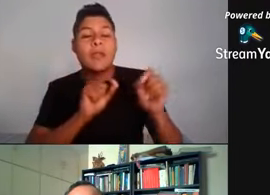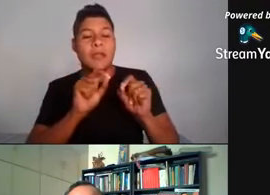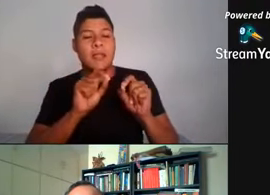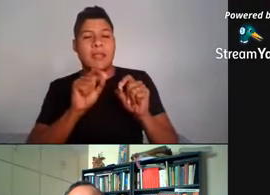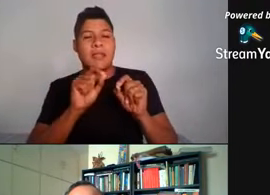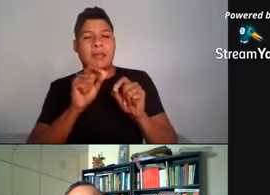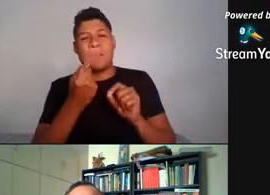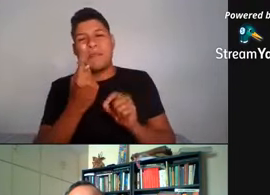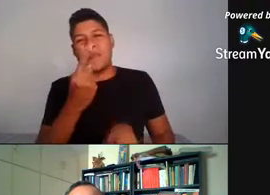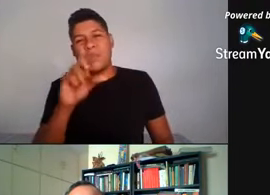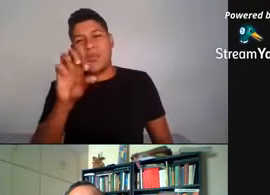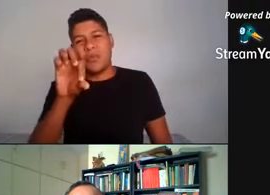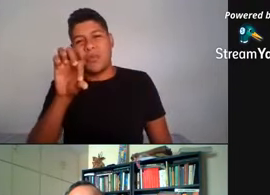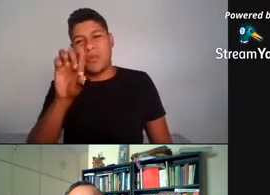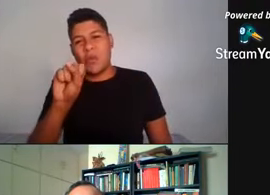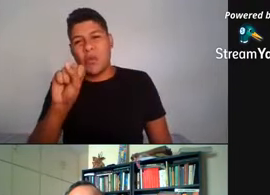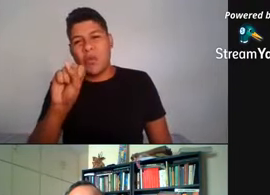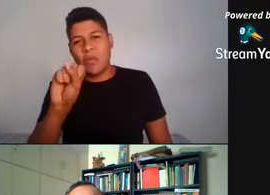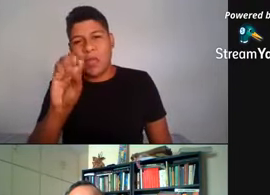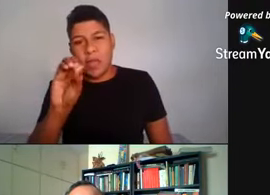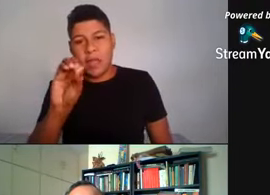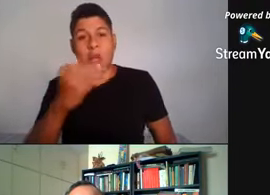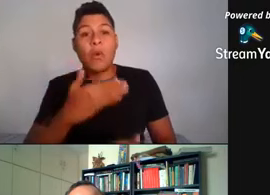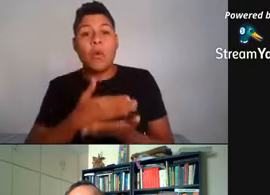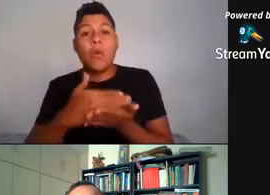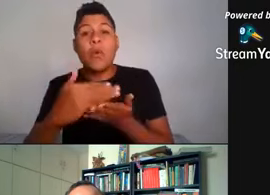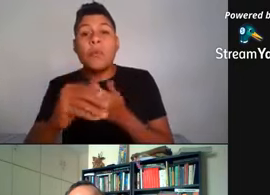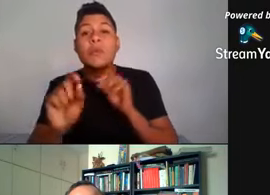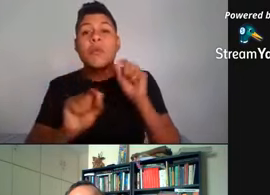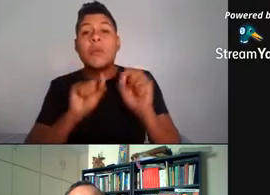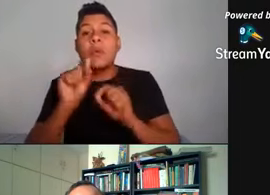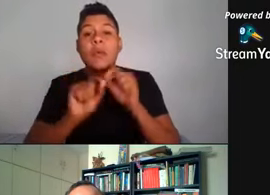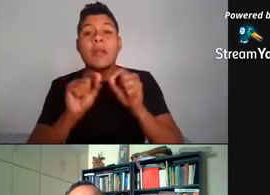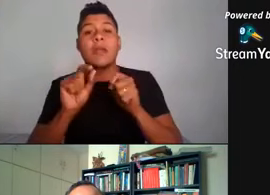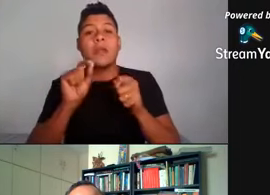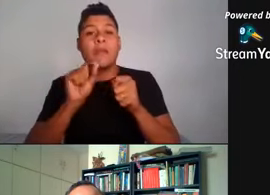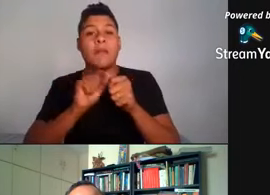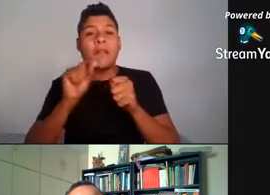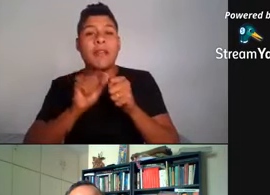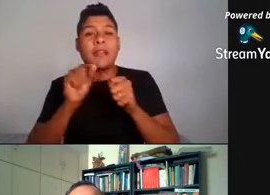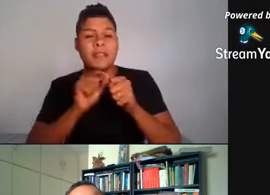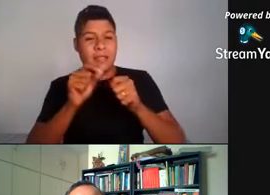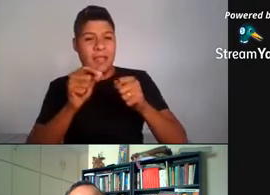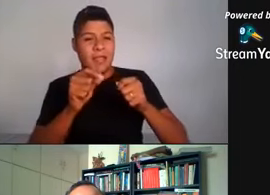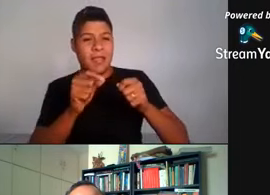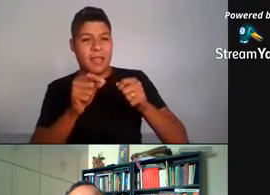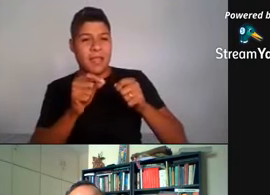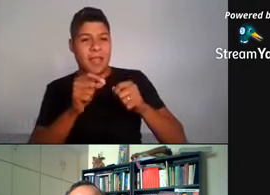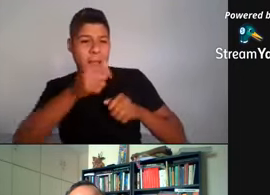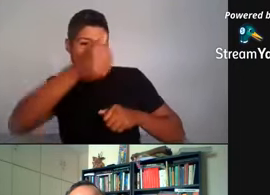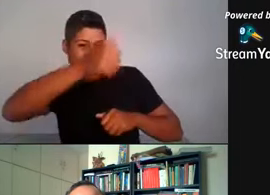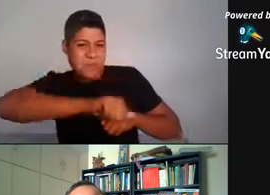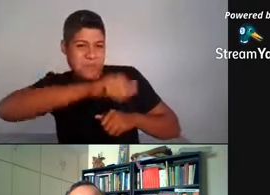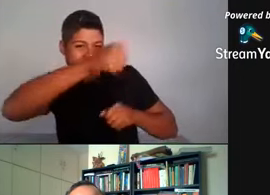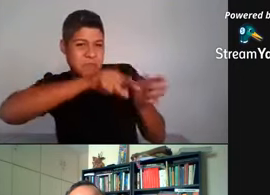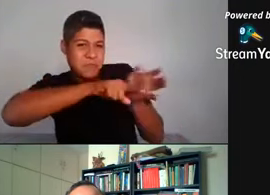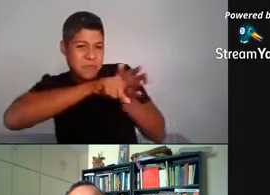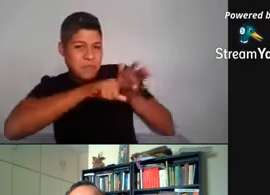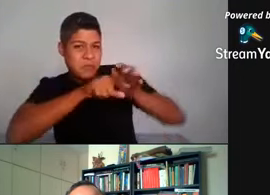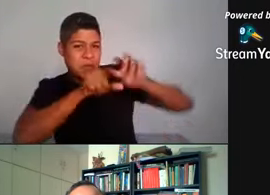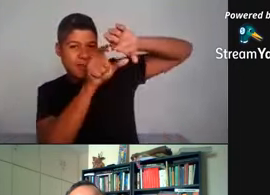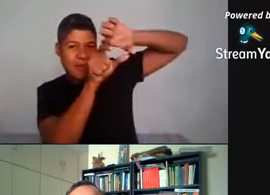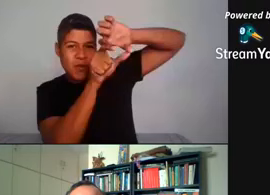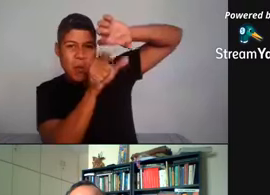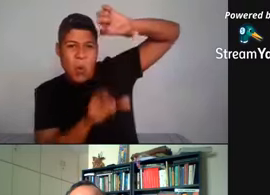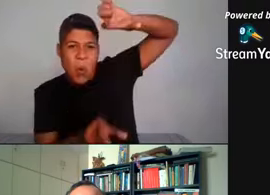80, quando eu comecei a fazer o tratamento da coluna na Santa Casa de São Paulo, aqui na